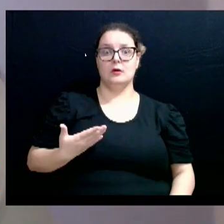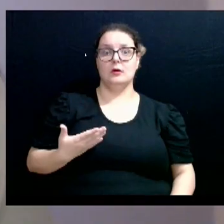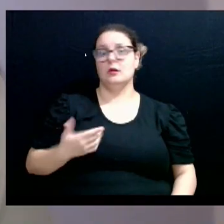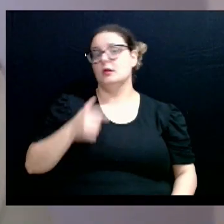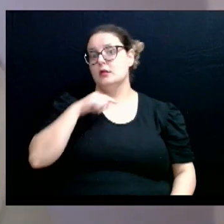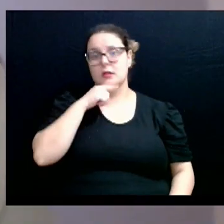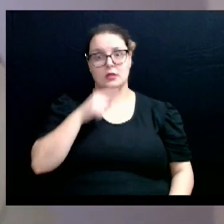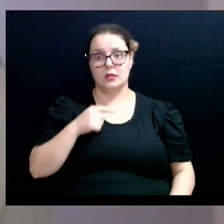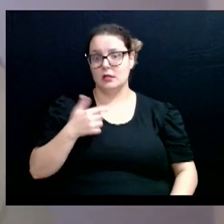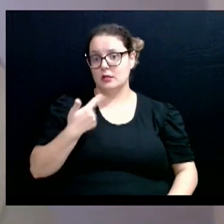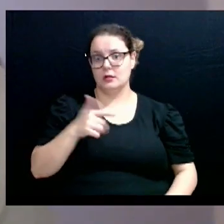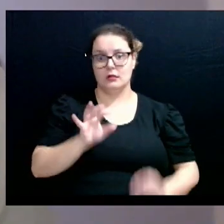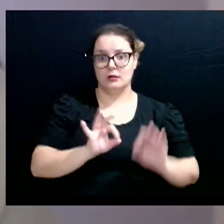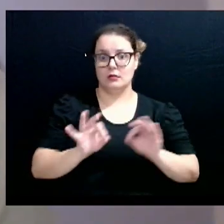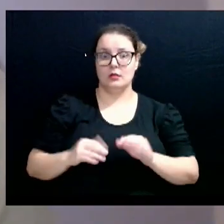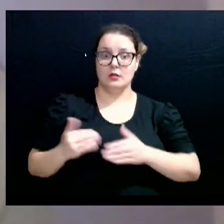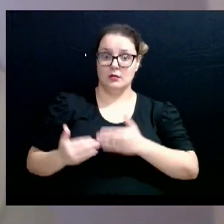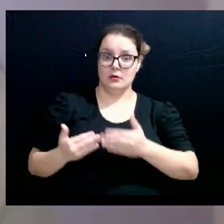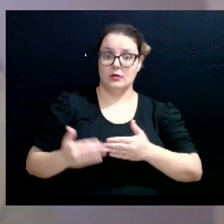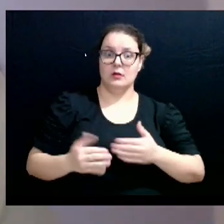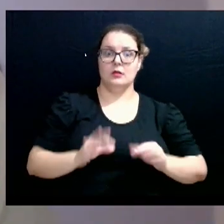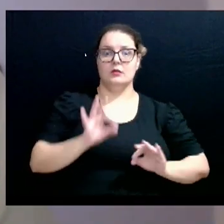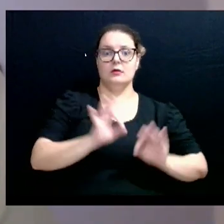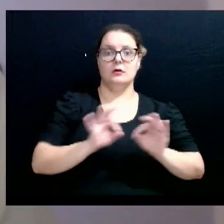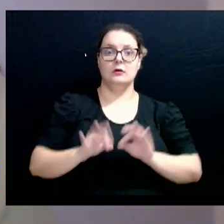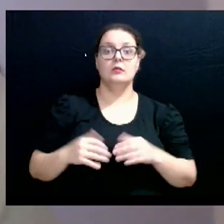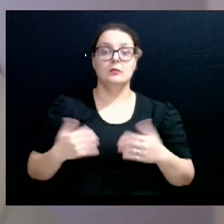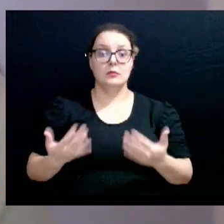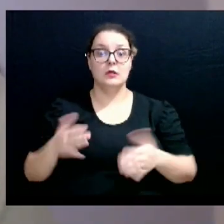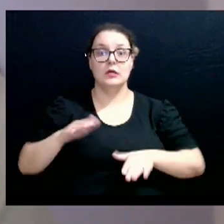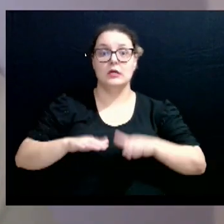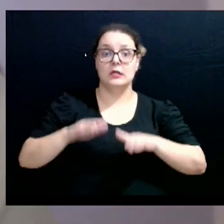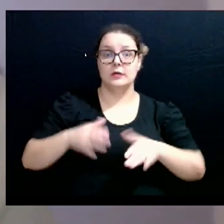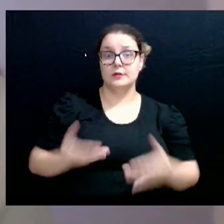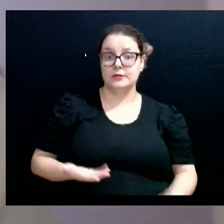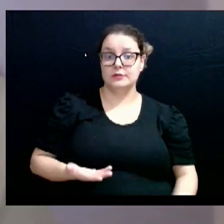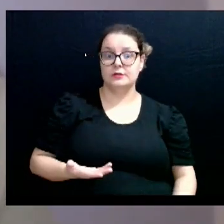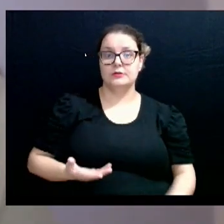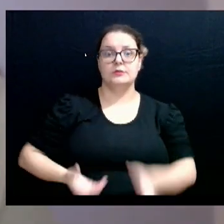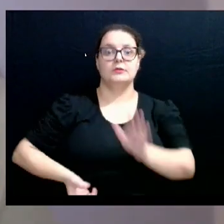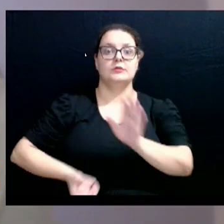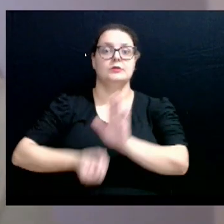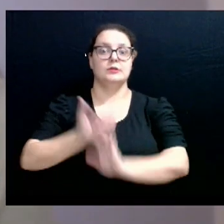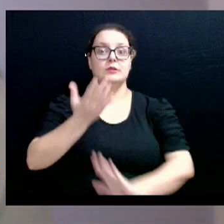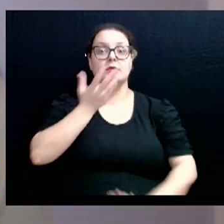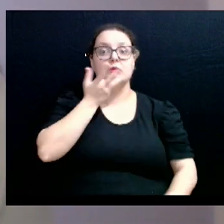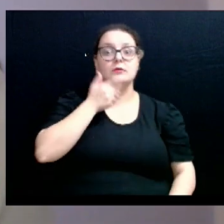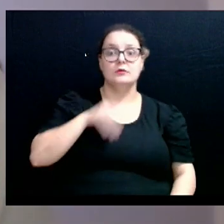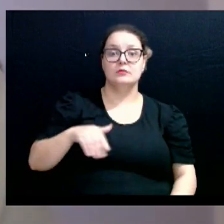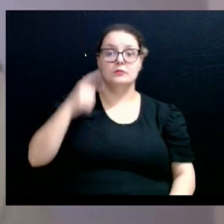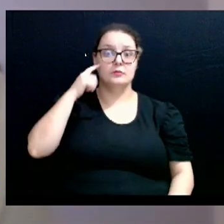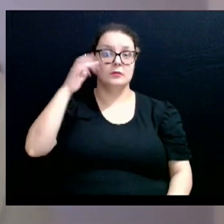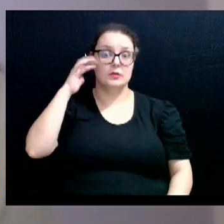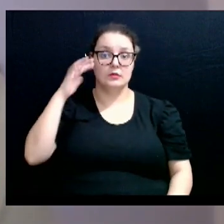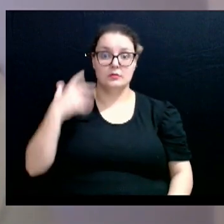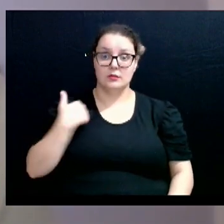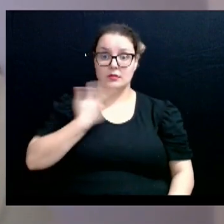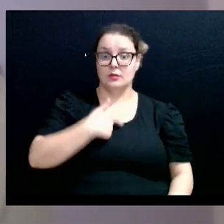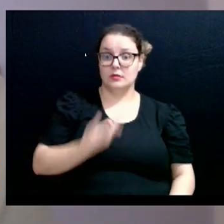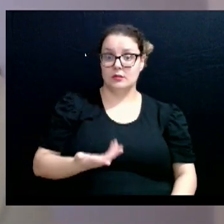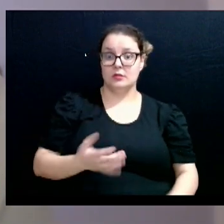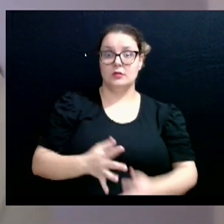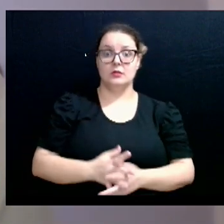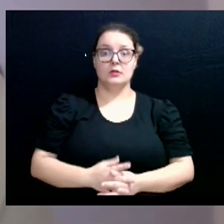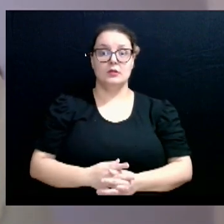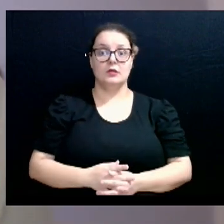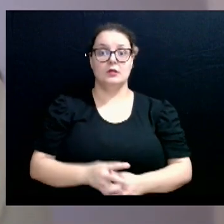os fatos. E, muitas vezes, a gente cria uma criança na nossa cabeça, na nossa imaginação. E essas mães passam